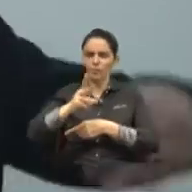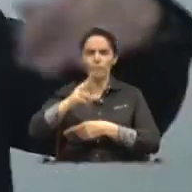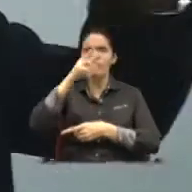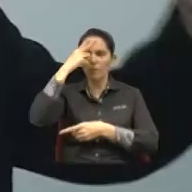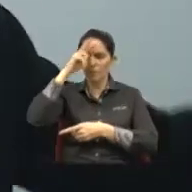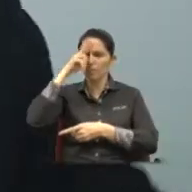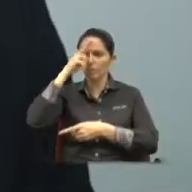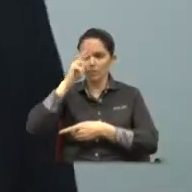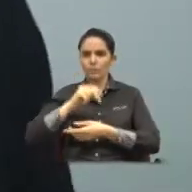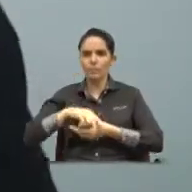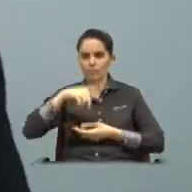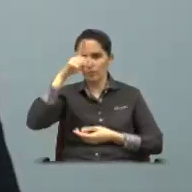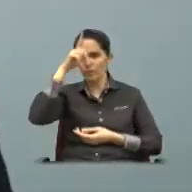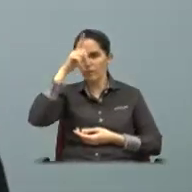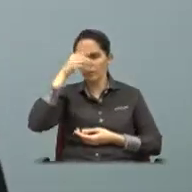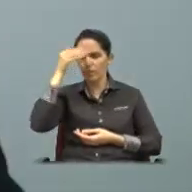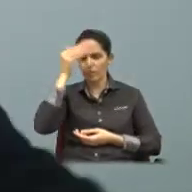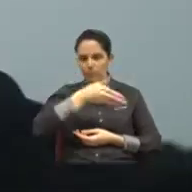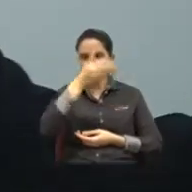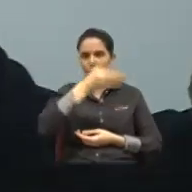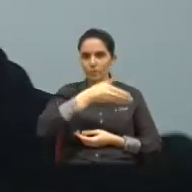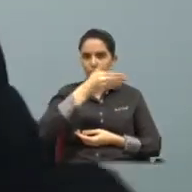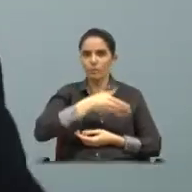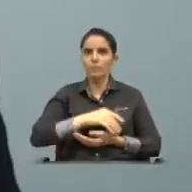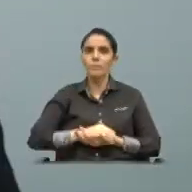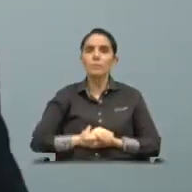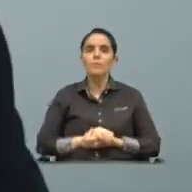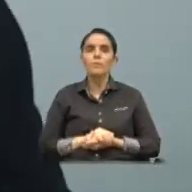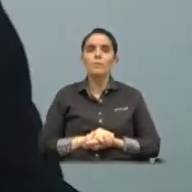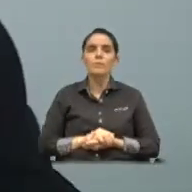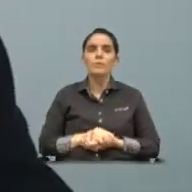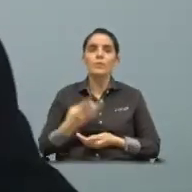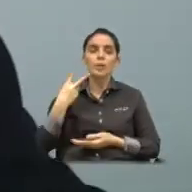Vitória, depois hoje lá, esses dias fui ver minha neta